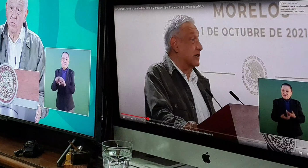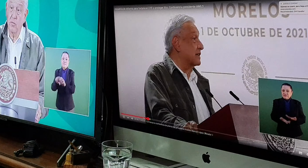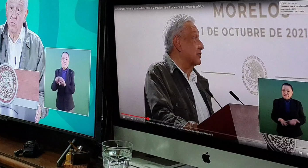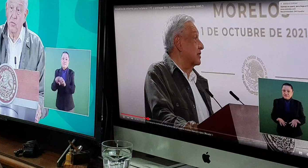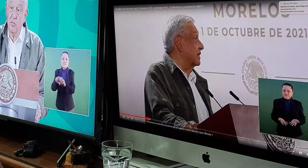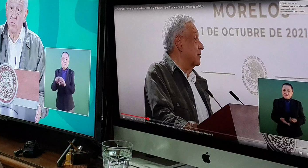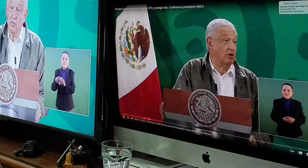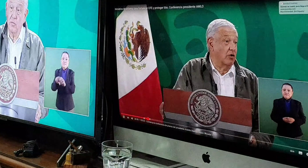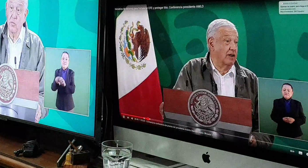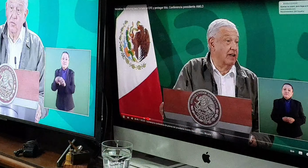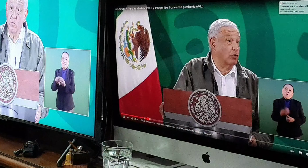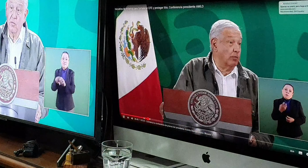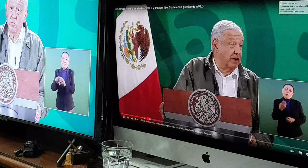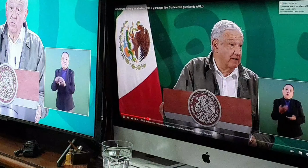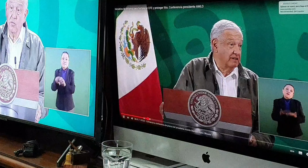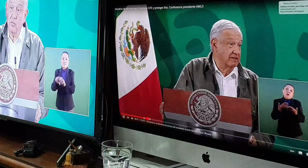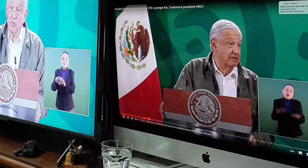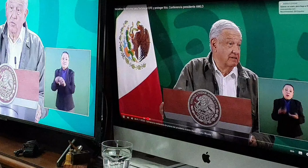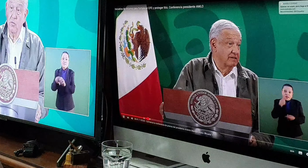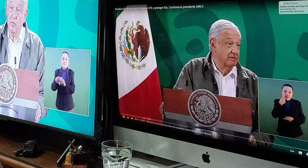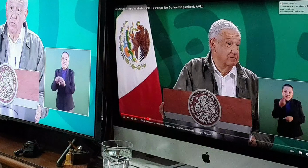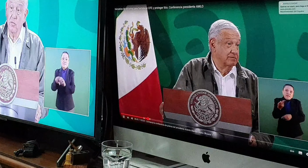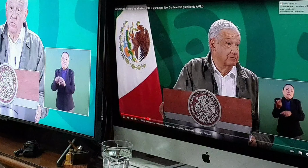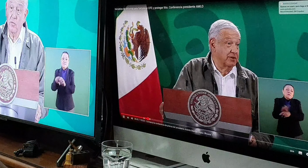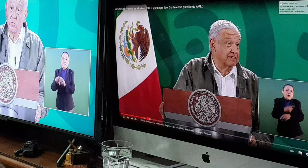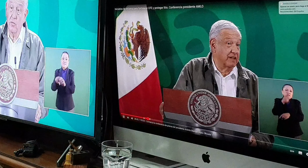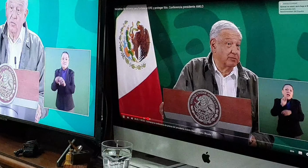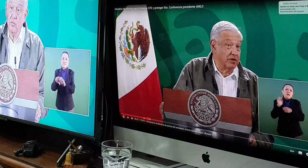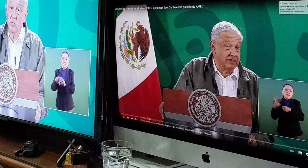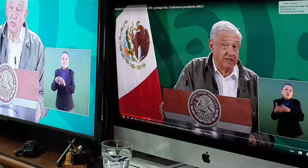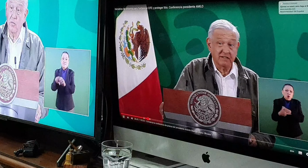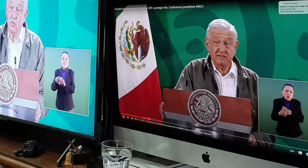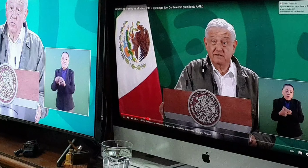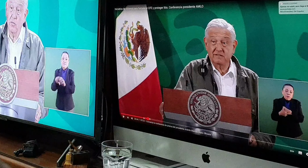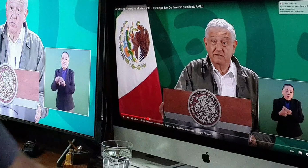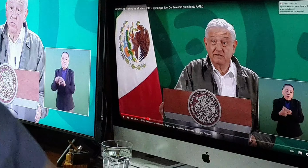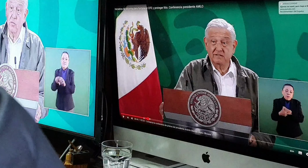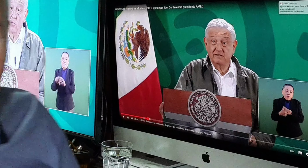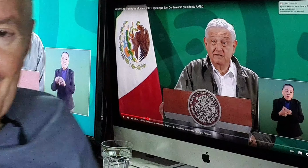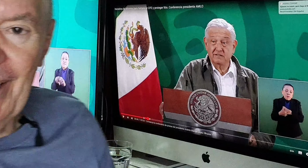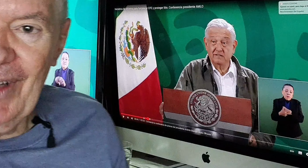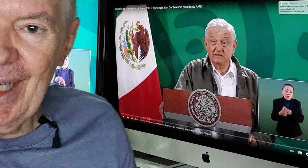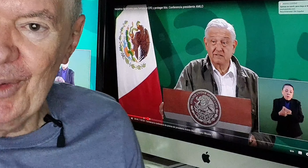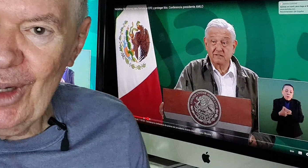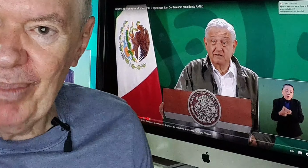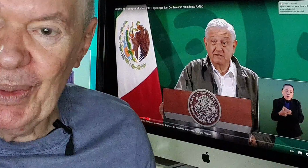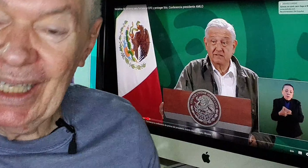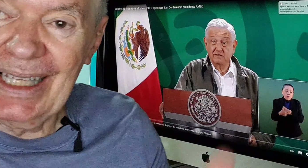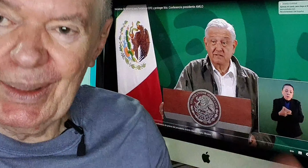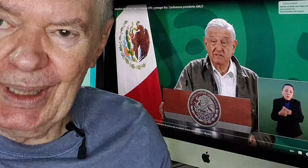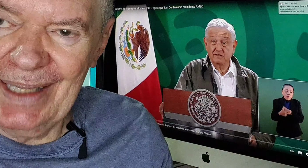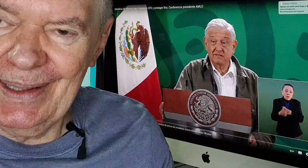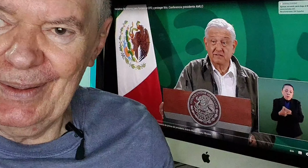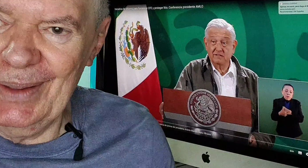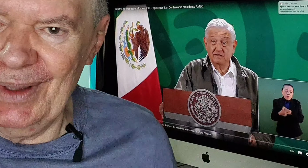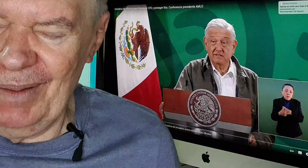Miren lo que está sucediendo ahora en Europa por esa política. E aí ele se refere à Europa, o que